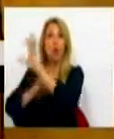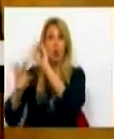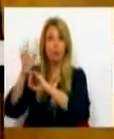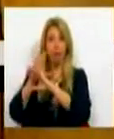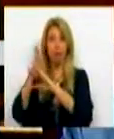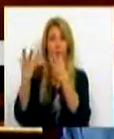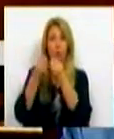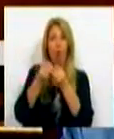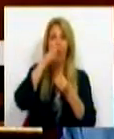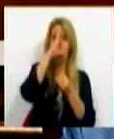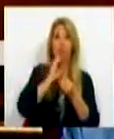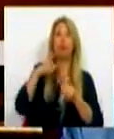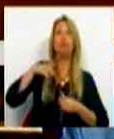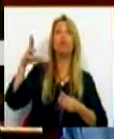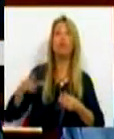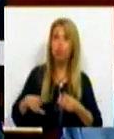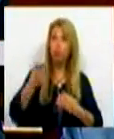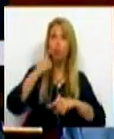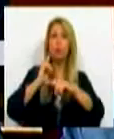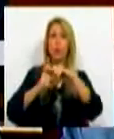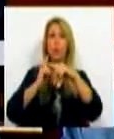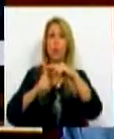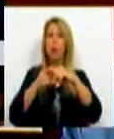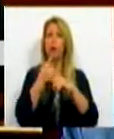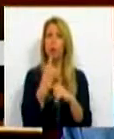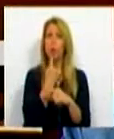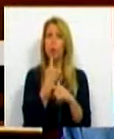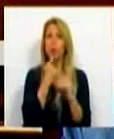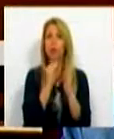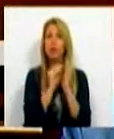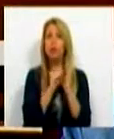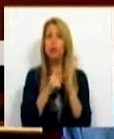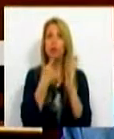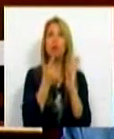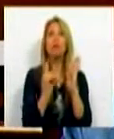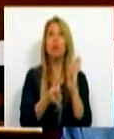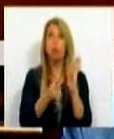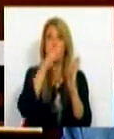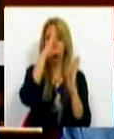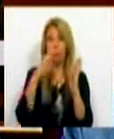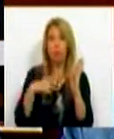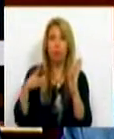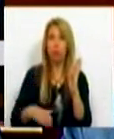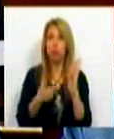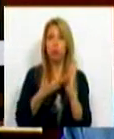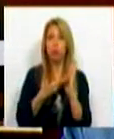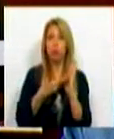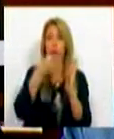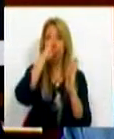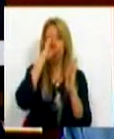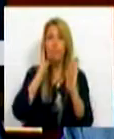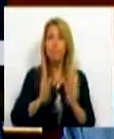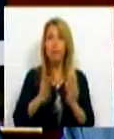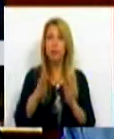foram muito construtivas. O que lá está escrito é que o Governo Português tem que preparar